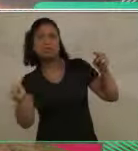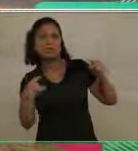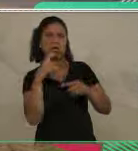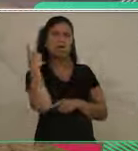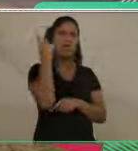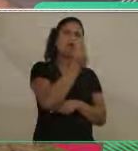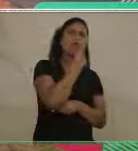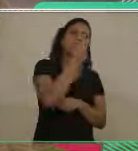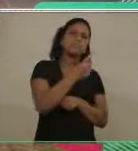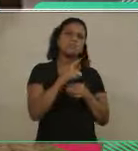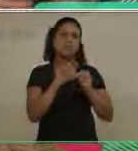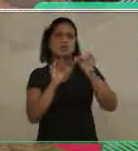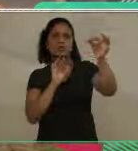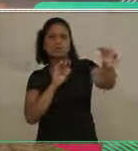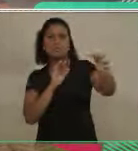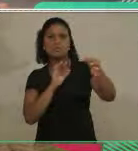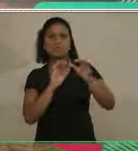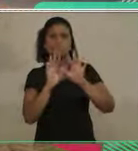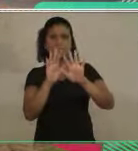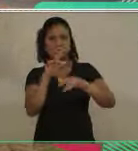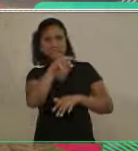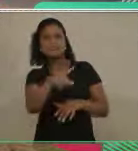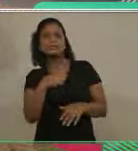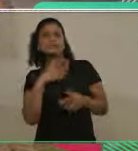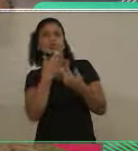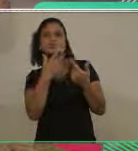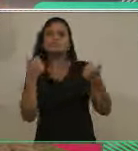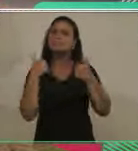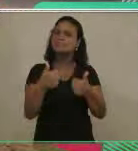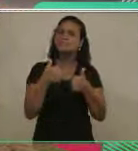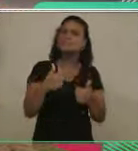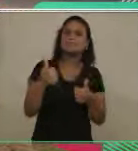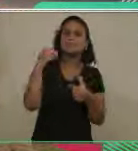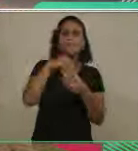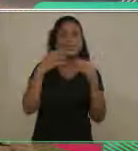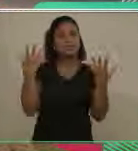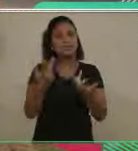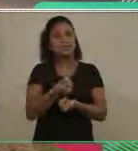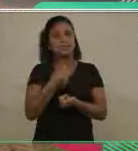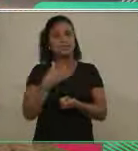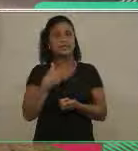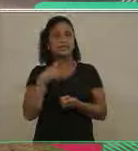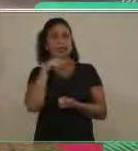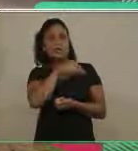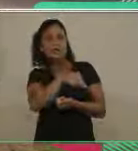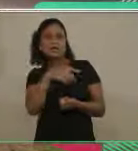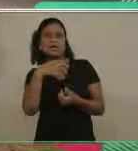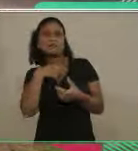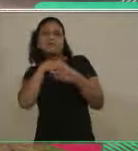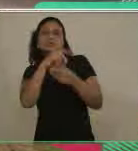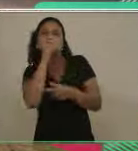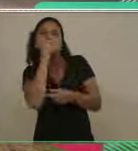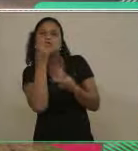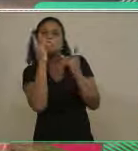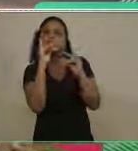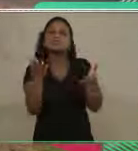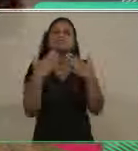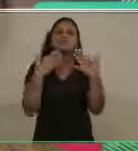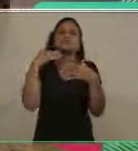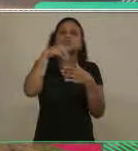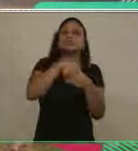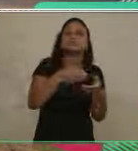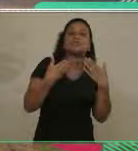Não é daquelas tirolesas mais altas nem as mais longas, mas ela tem uma coisa muito bacana que pra mim foi o inédito. Ela aterriza na água